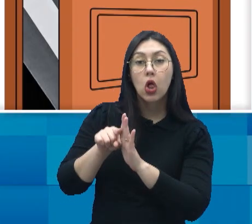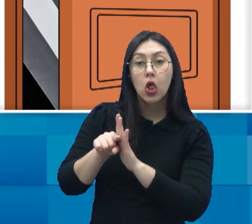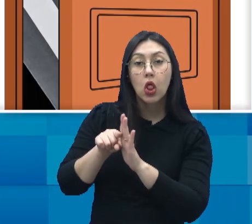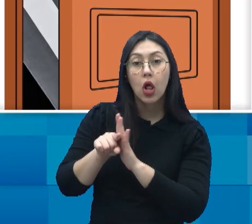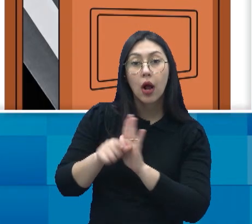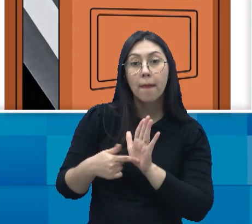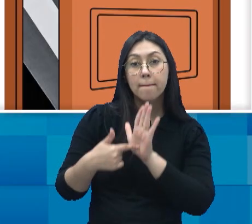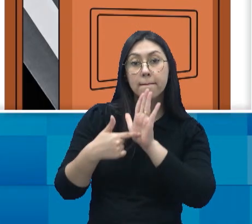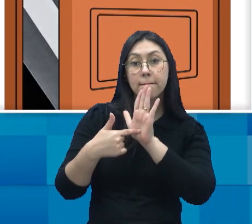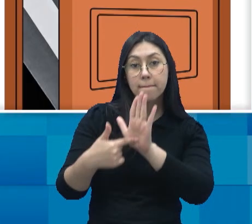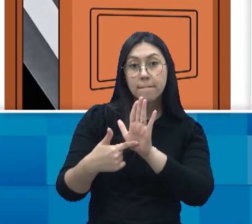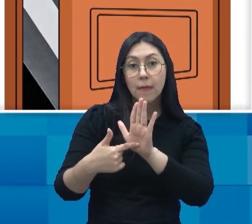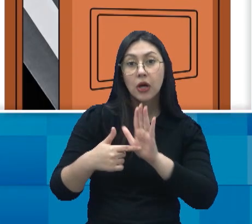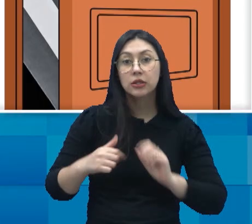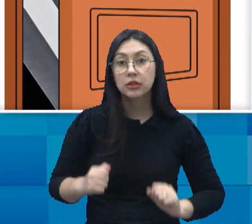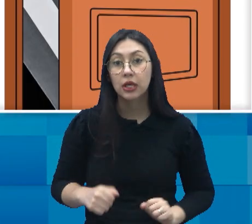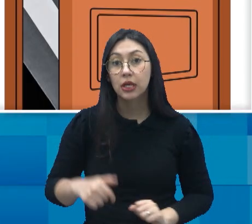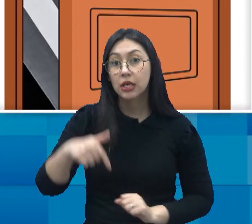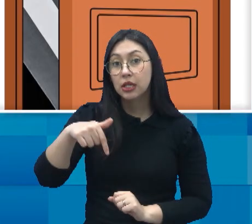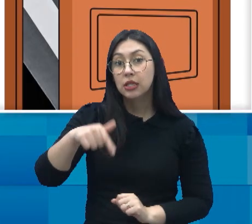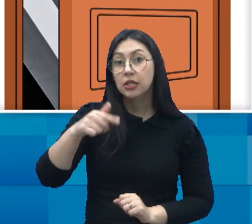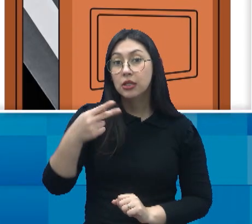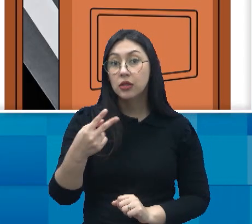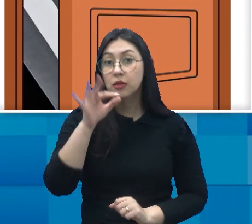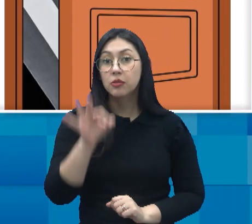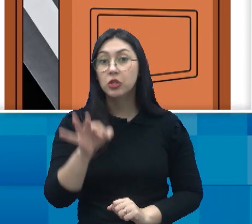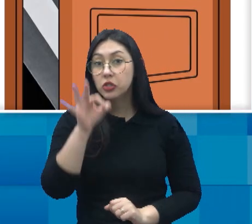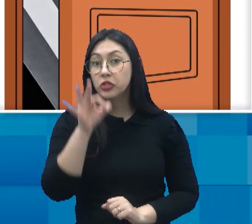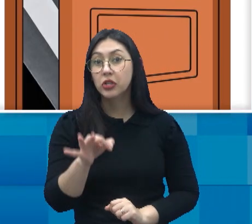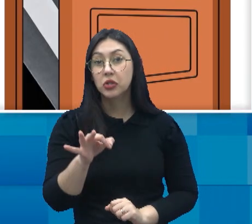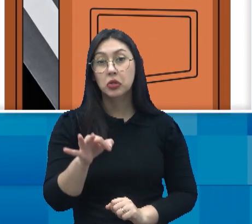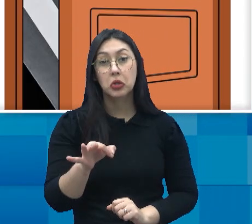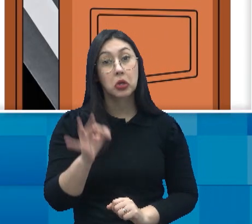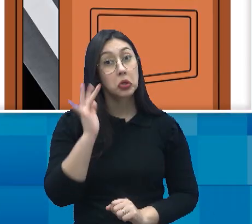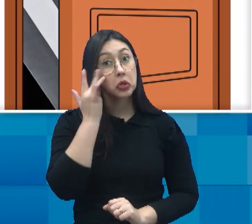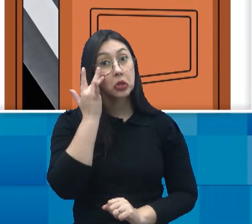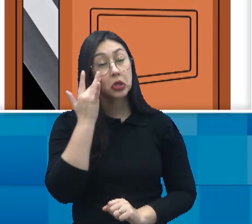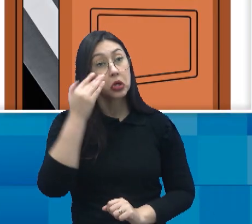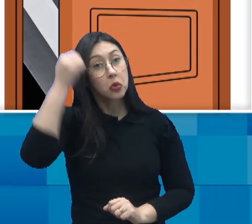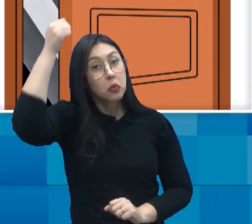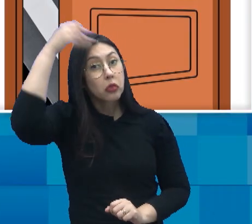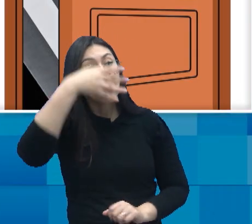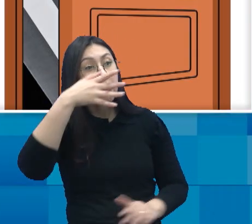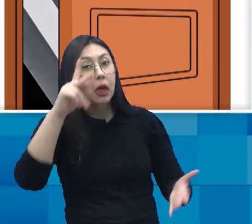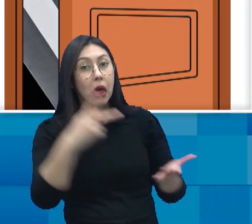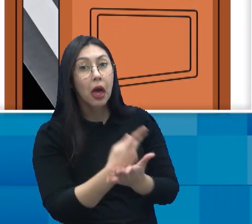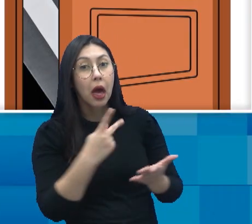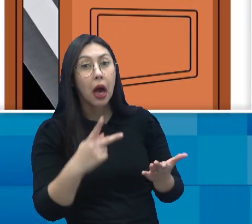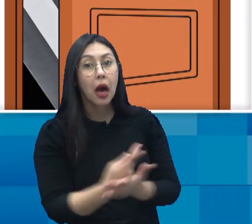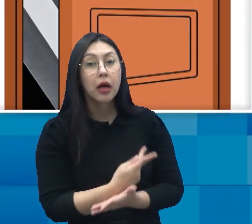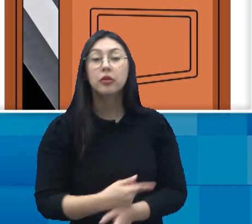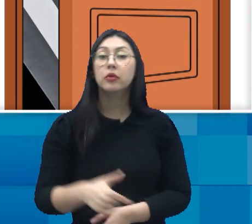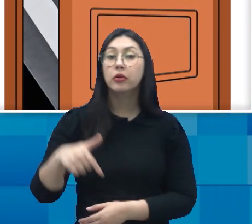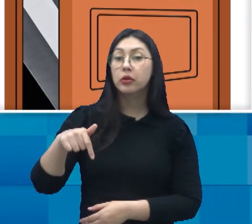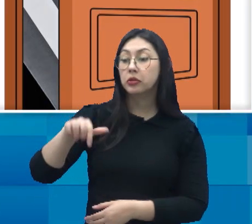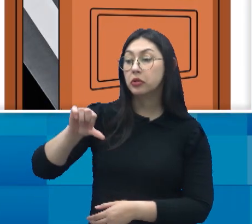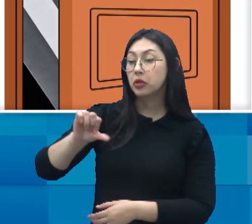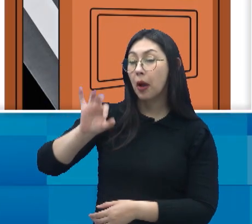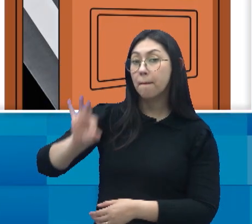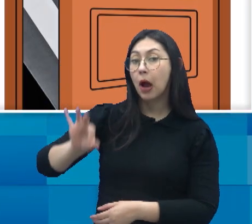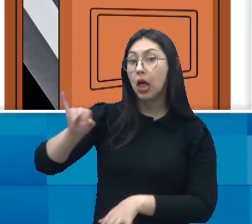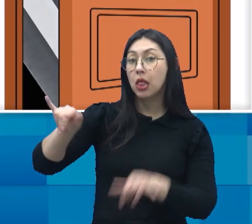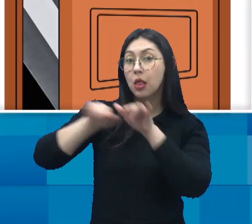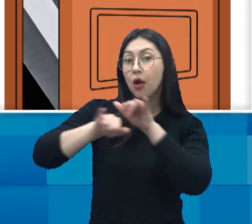72% acha que Trump está errado e 79% afirmam que o tarifaço